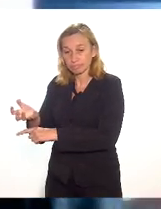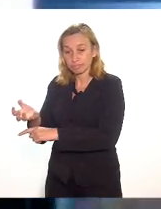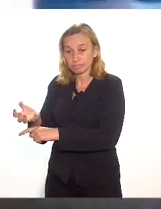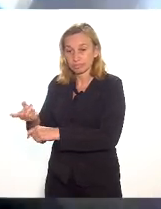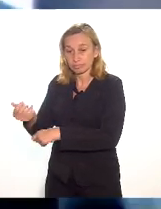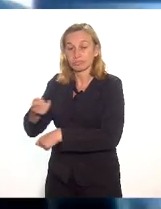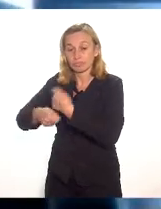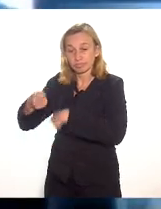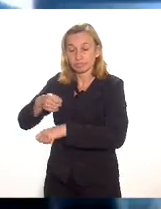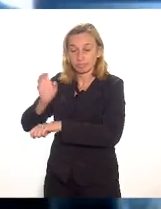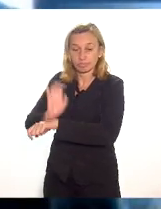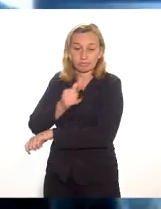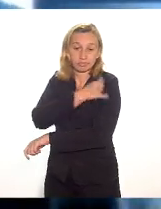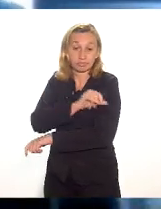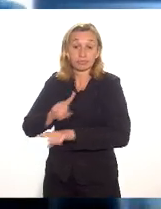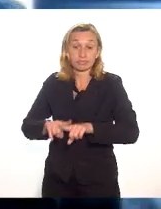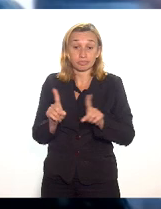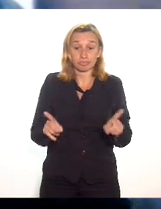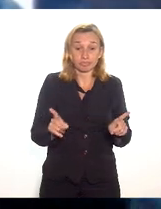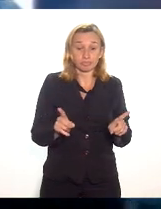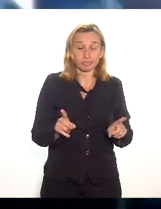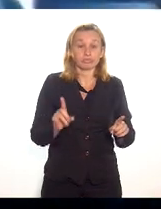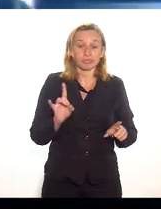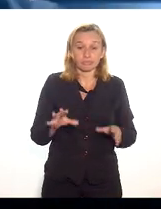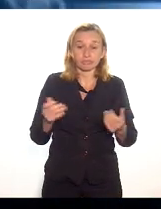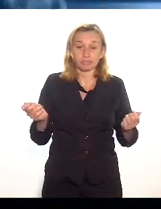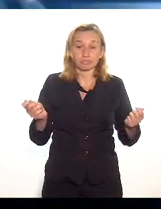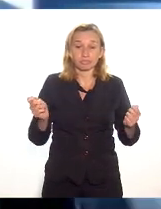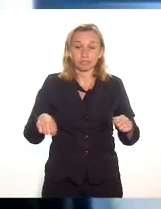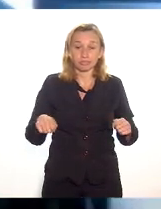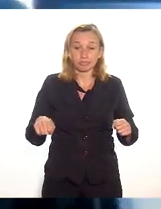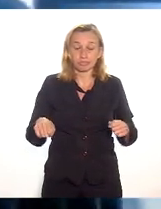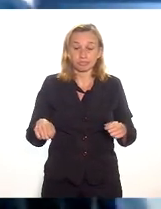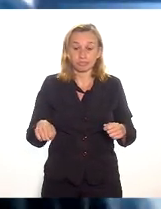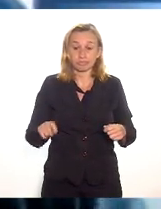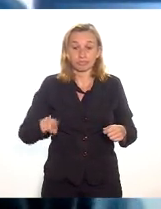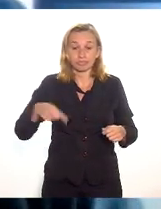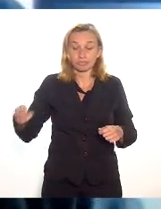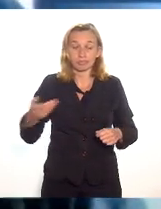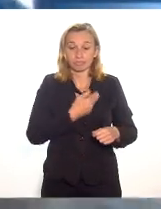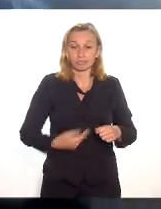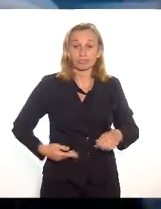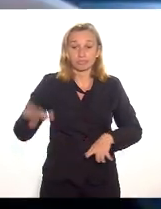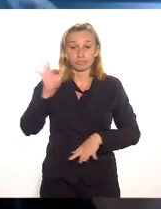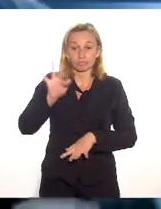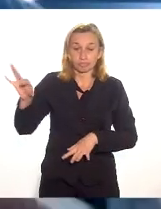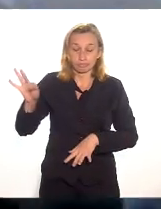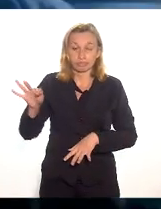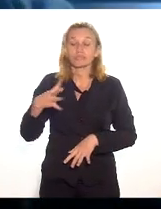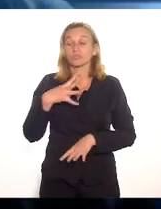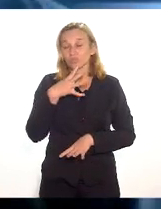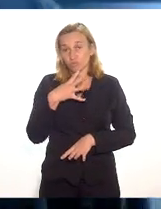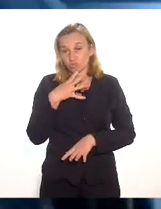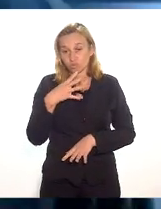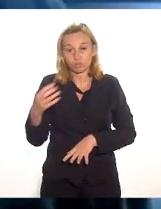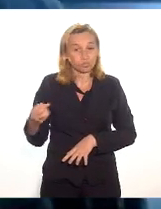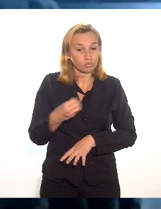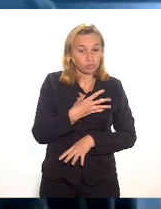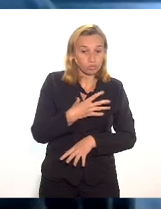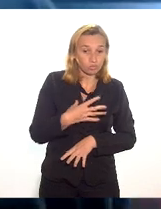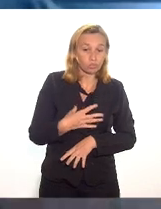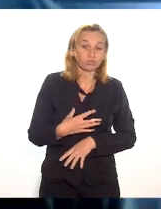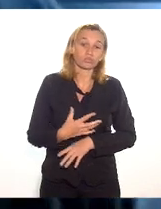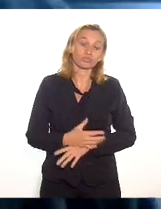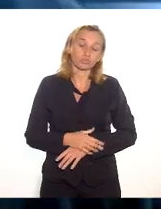de dizer que isso só será possível depois que o governo federal reconheça o novo regime do